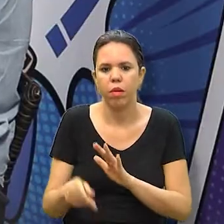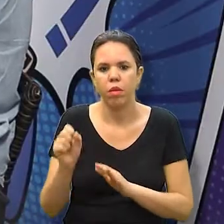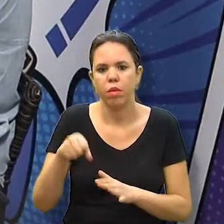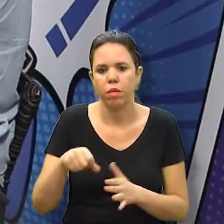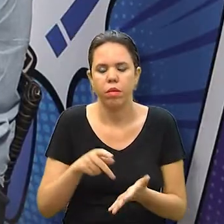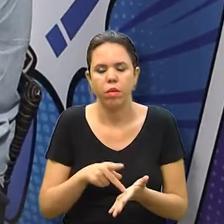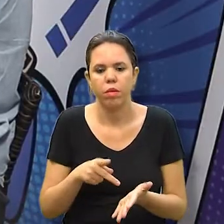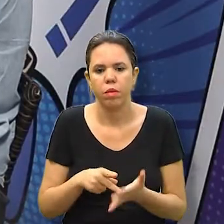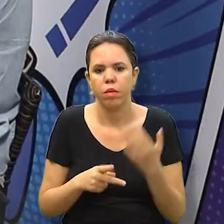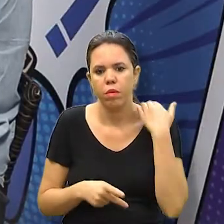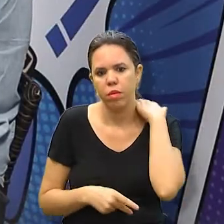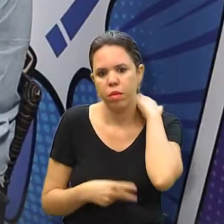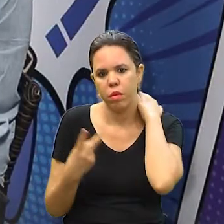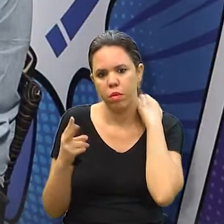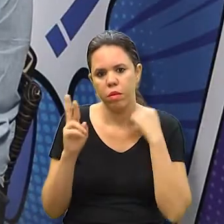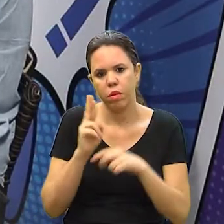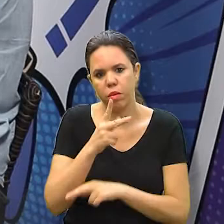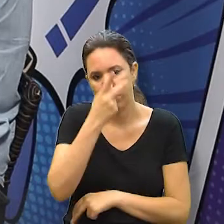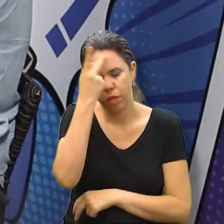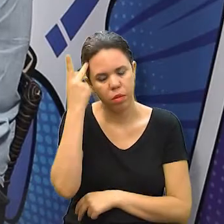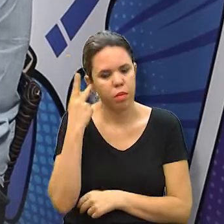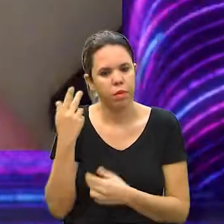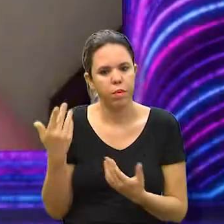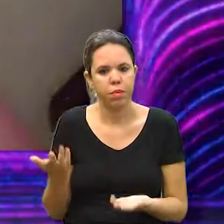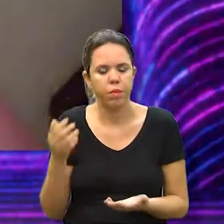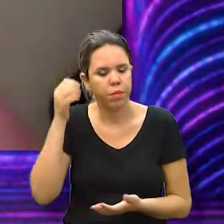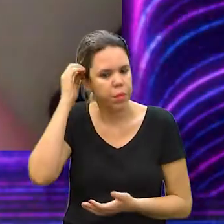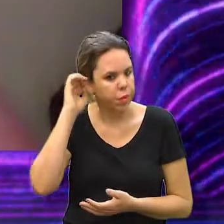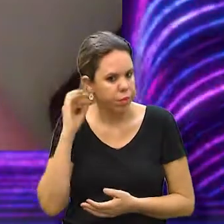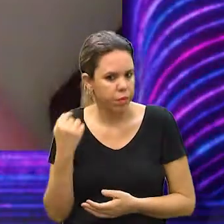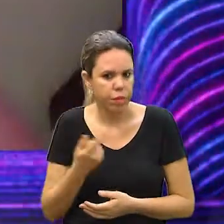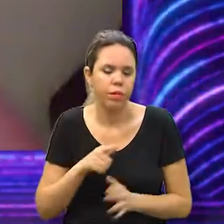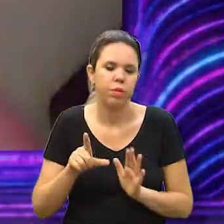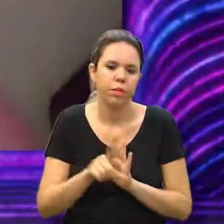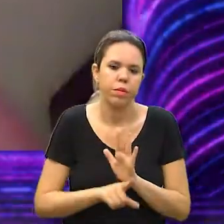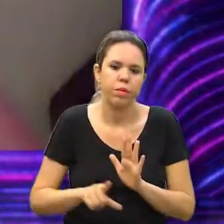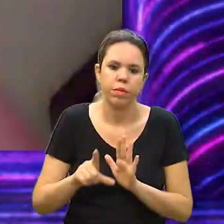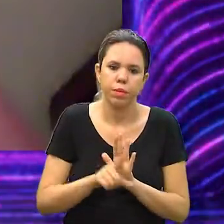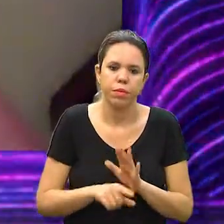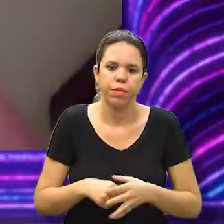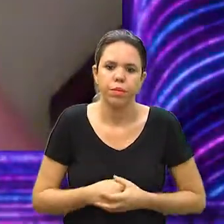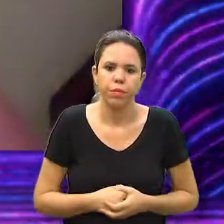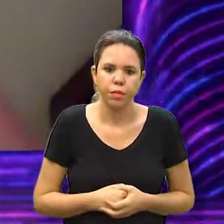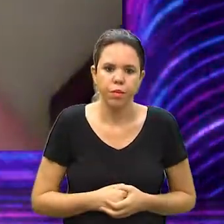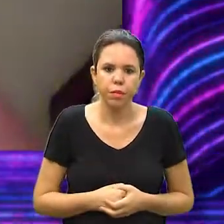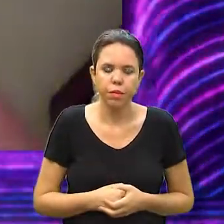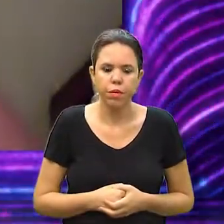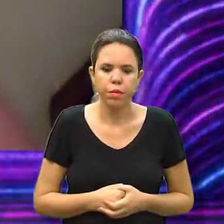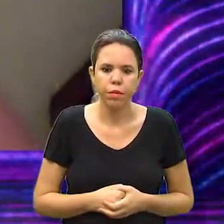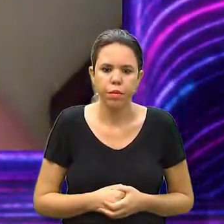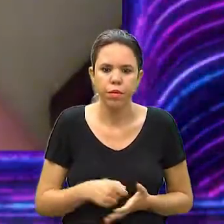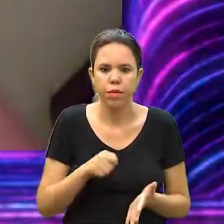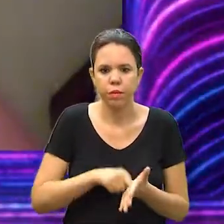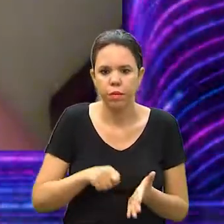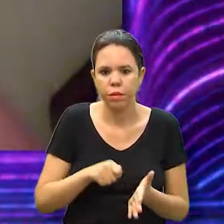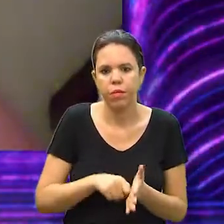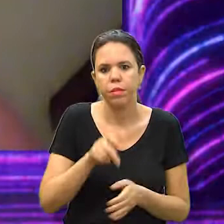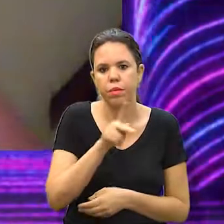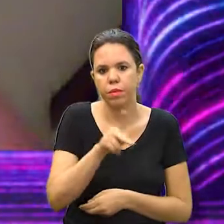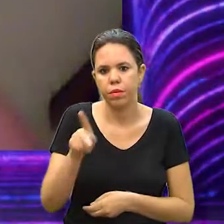Sim, e com 2 representantes aí da nossa literatura, o Oscar escreve, o